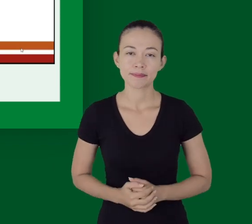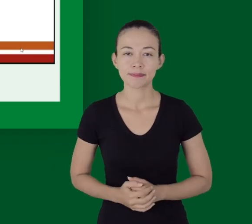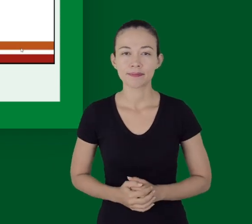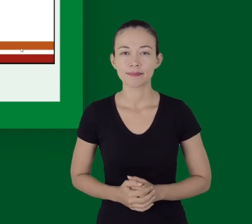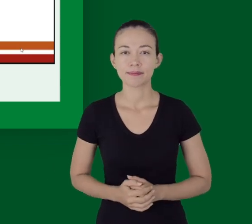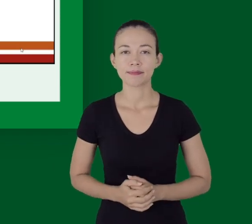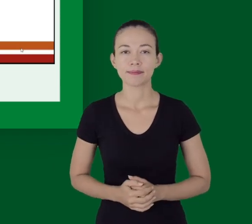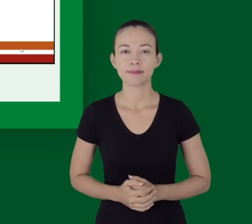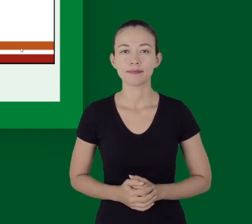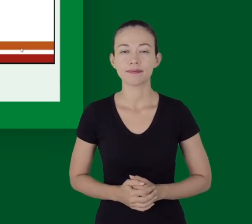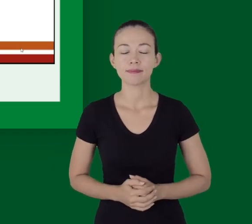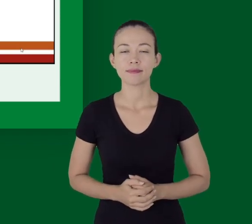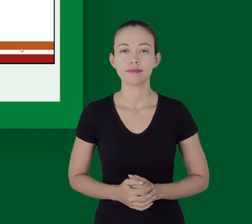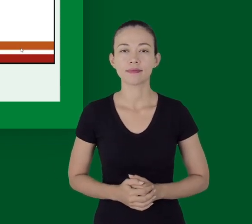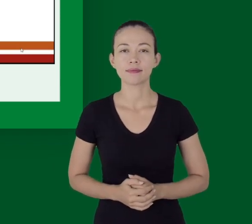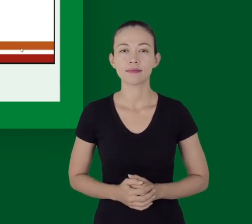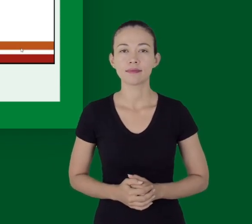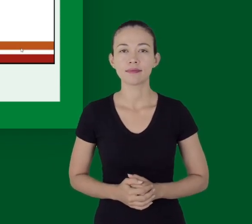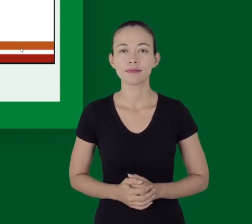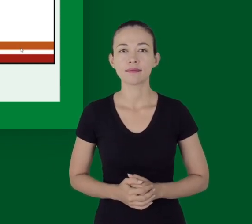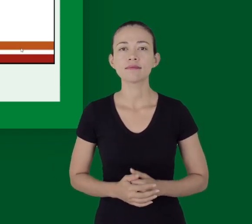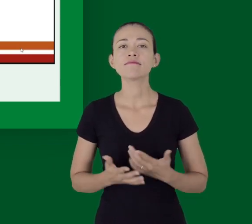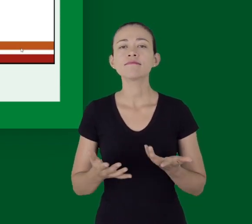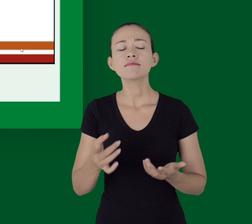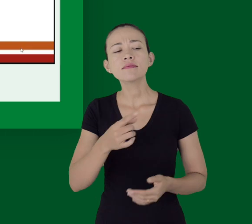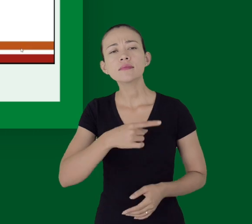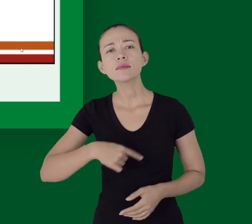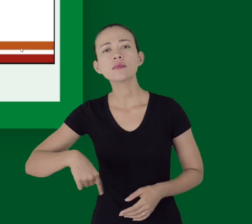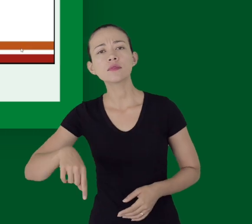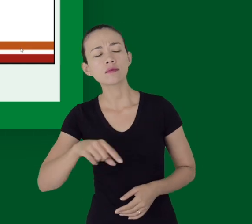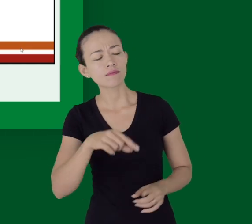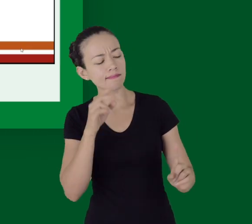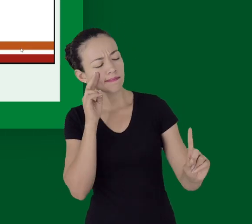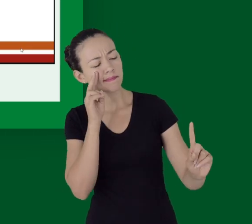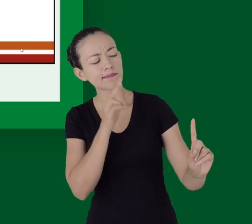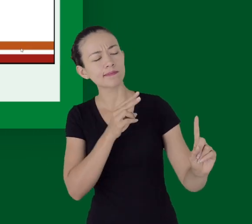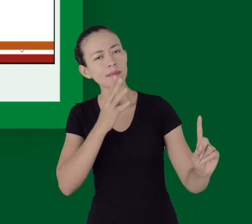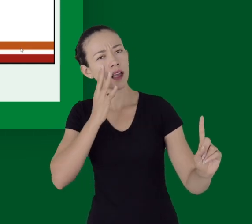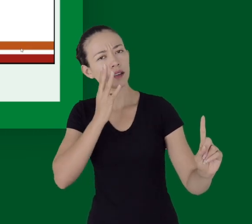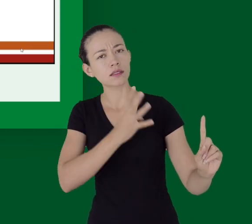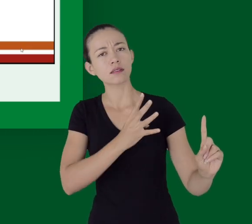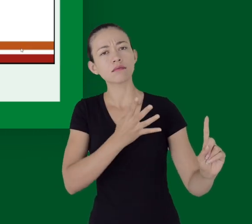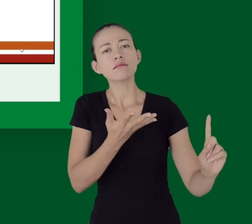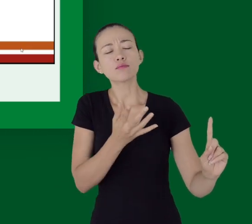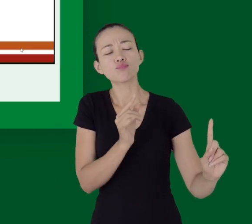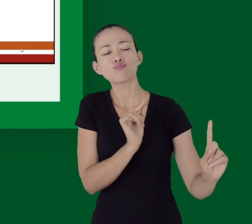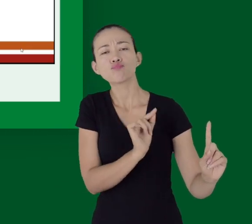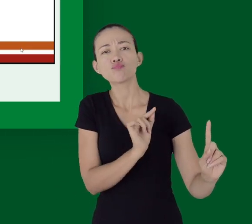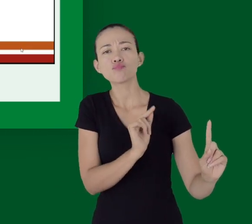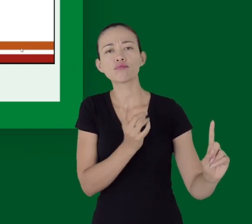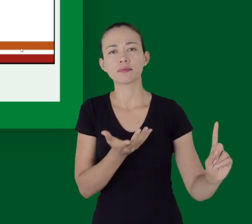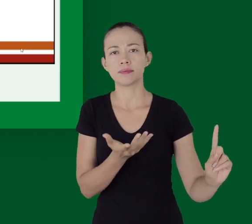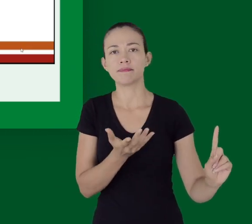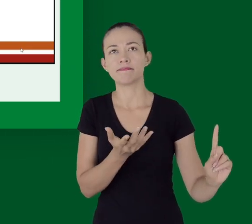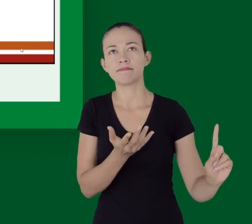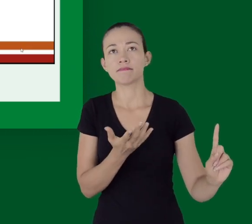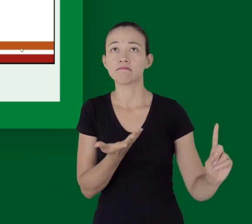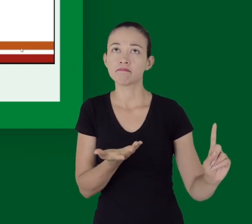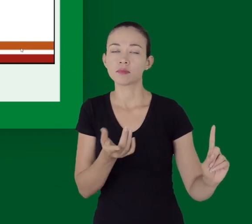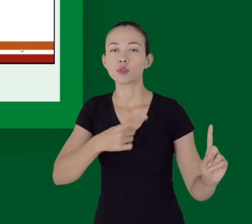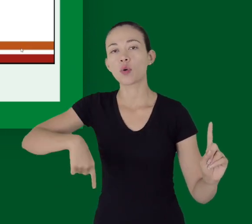considerando esse caso clínico desse senhor de 66 anos, o que a gente precisa dar importância para as queixas dele quando a gente chega, ou